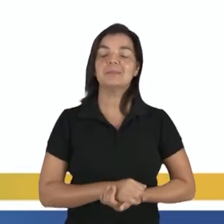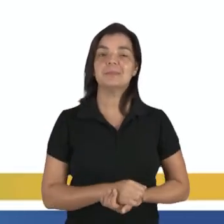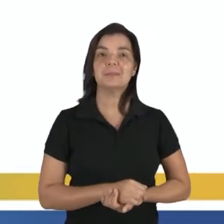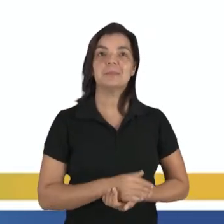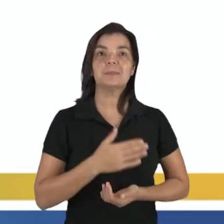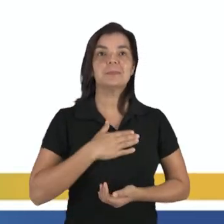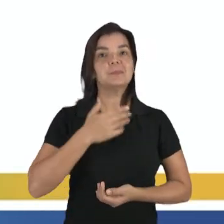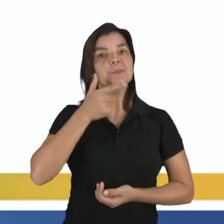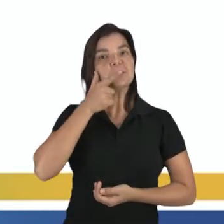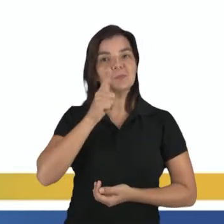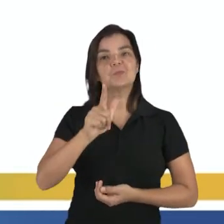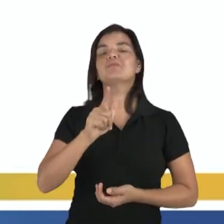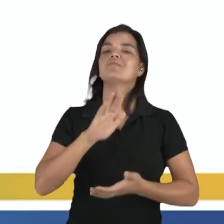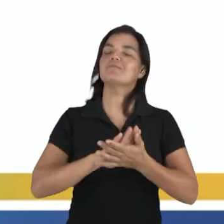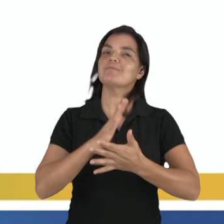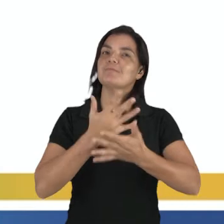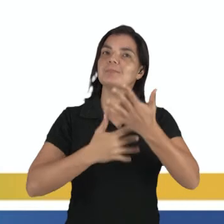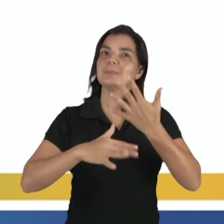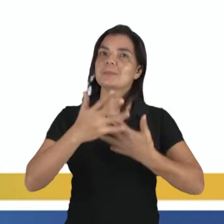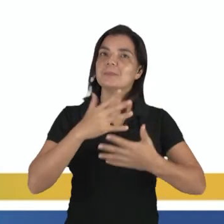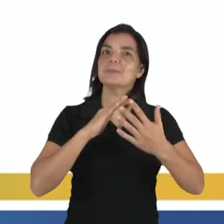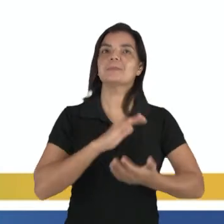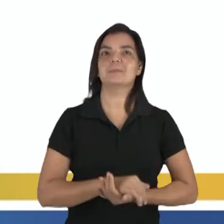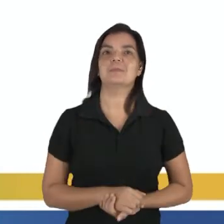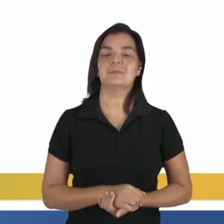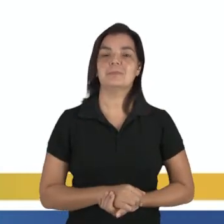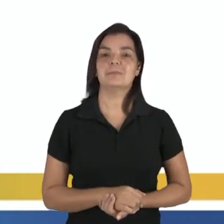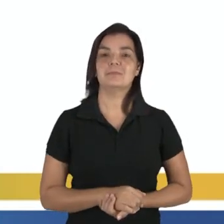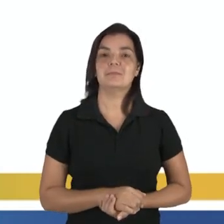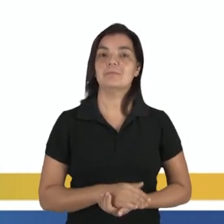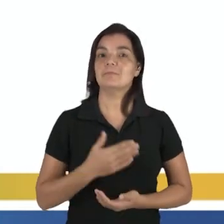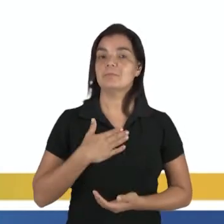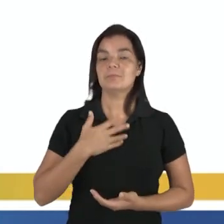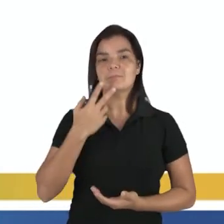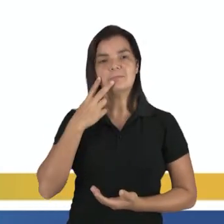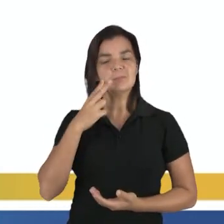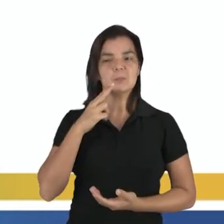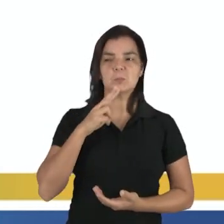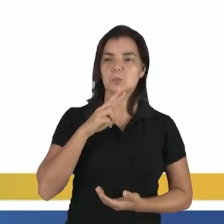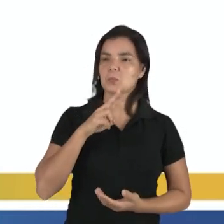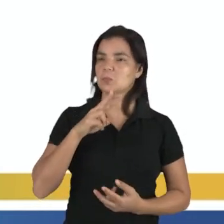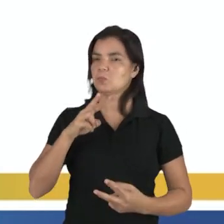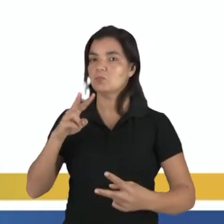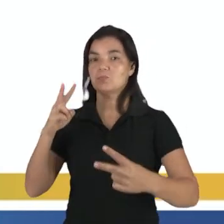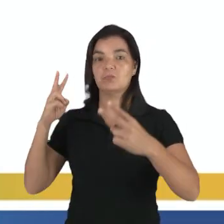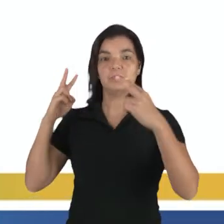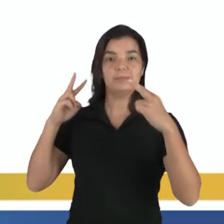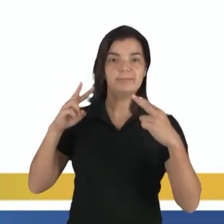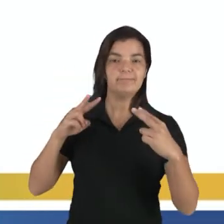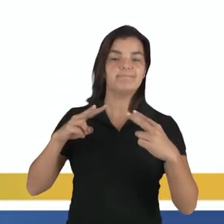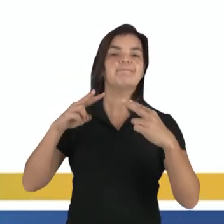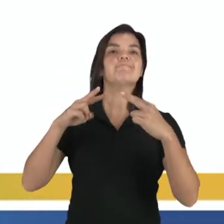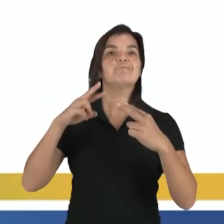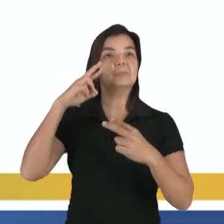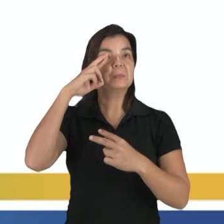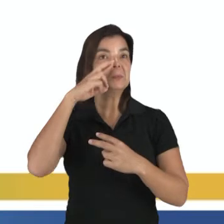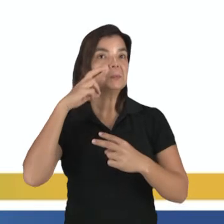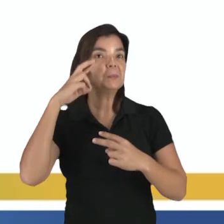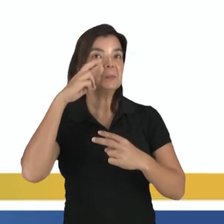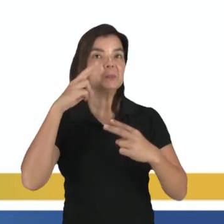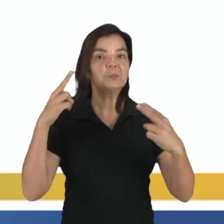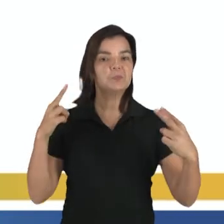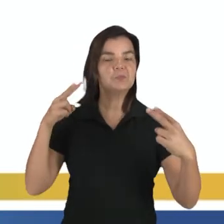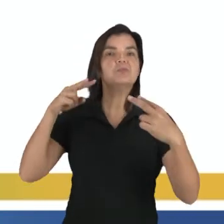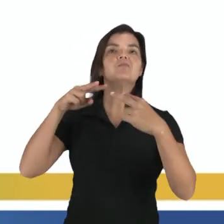a se convencer intimamente do sucesso da celebração. Dá comigo de súbito, a observá-lo.